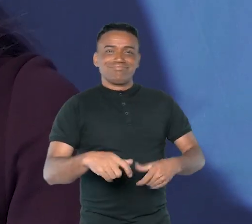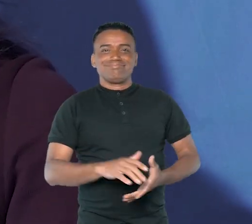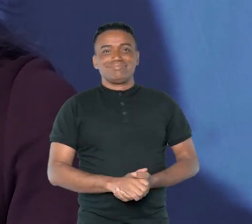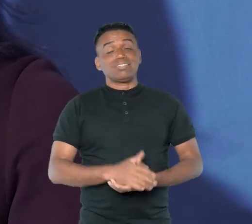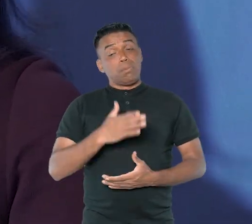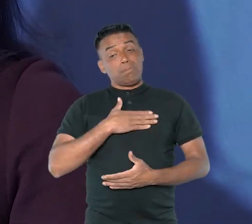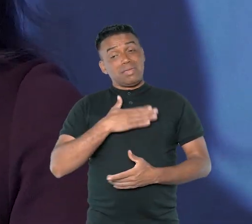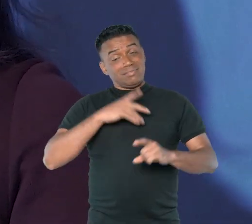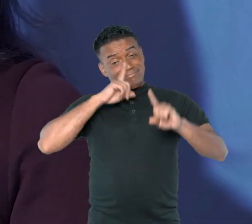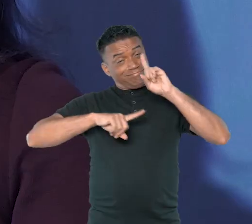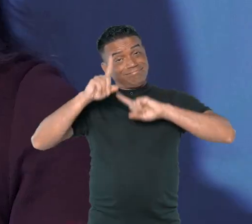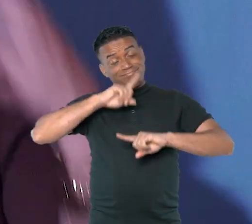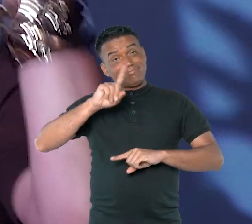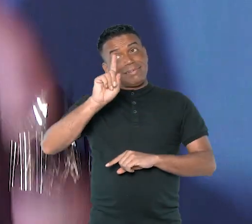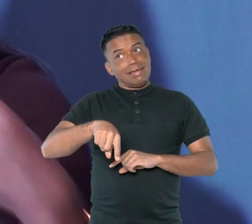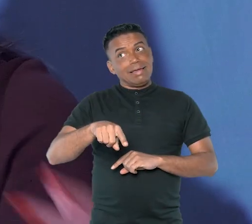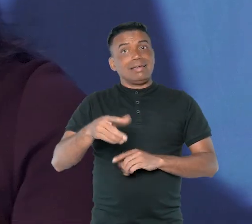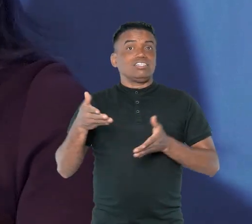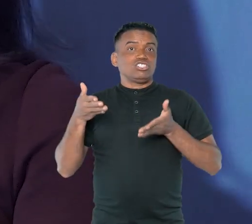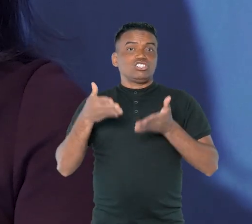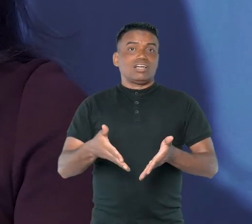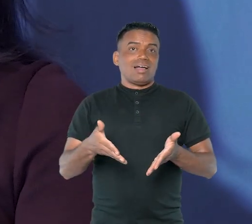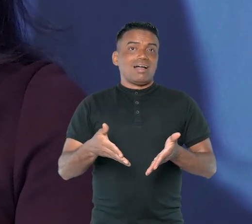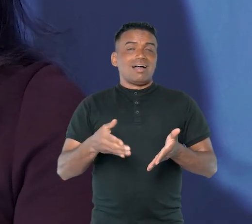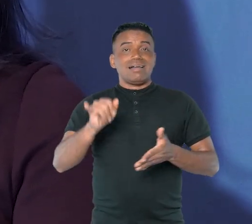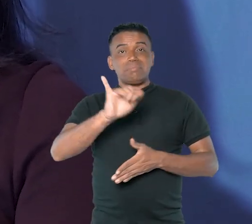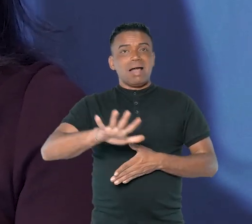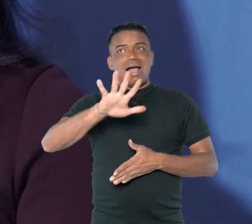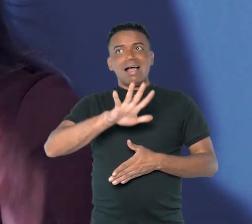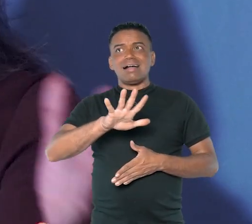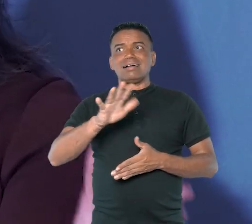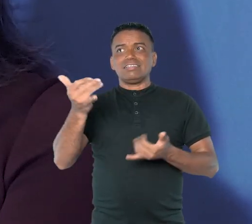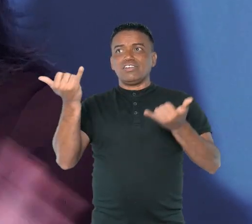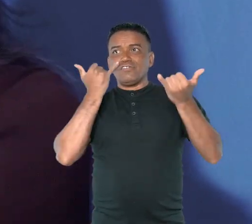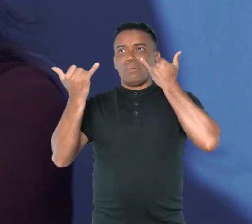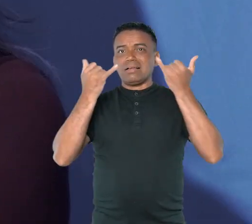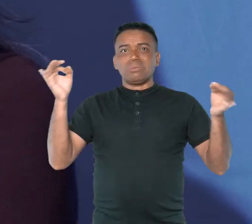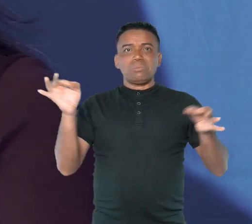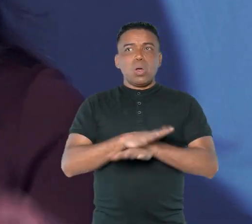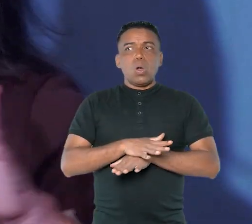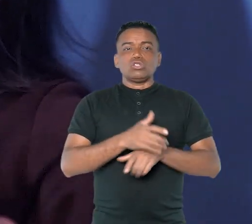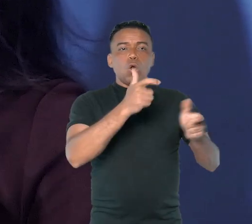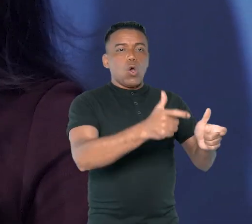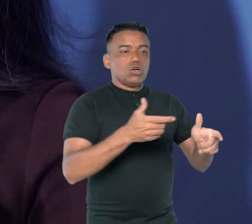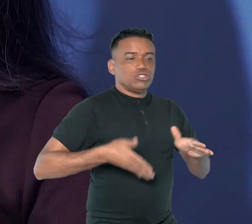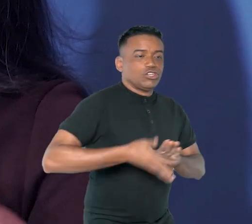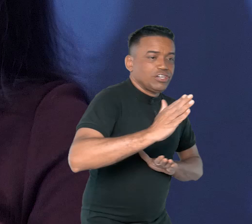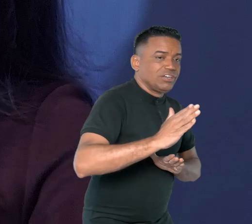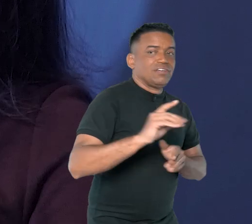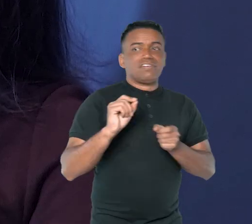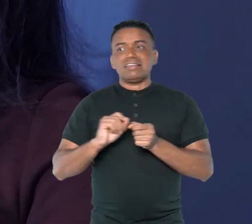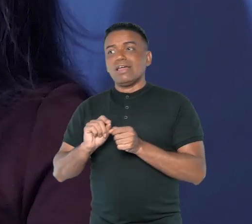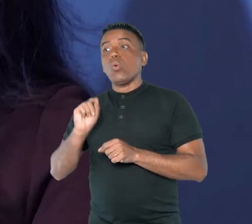talvez o meu erro tenha sido chegar com imagens muito prontas, onde eu deveria ir, o que eu deveria fazer. Isso foi uma lição que eu trouxe para